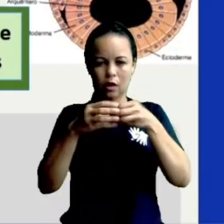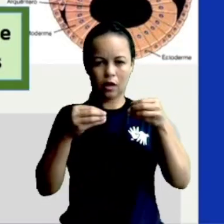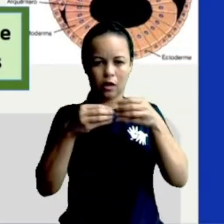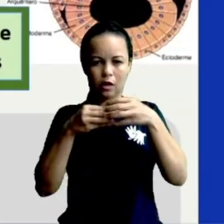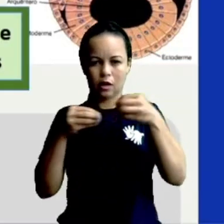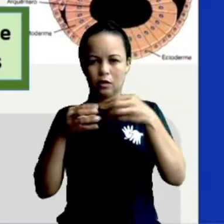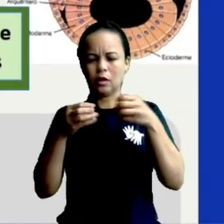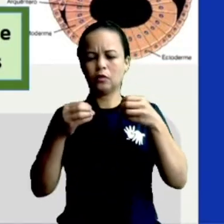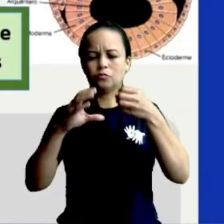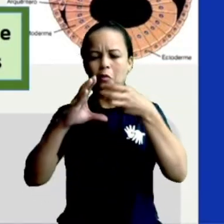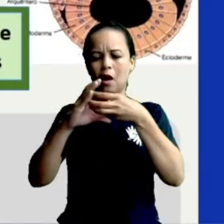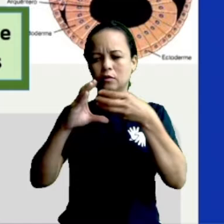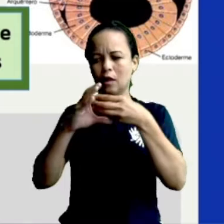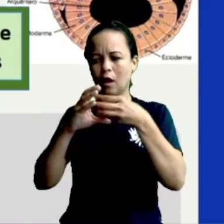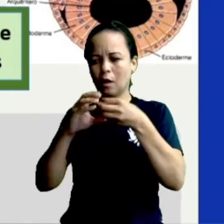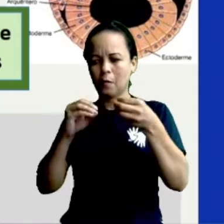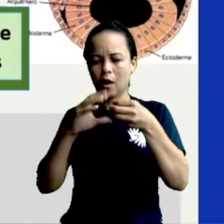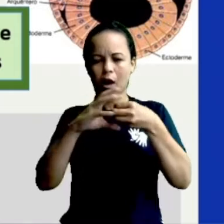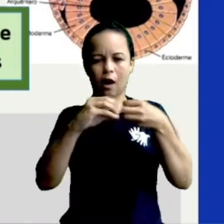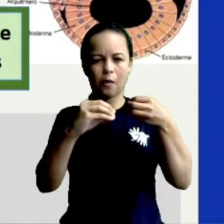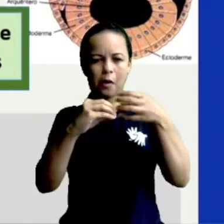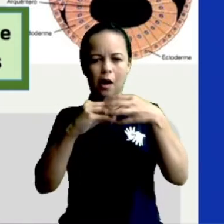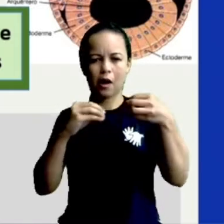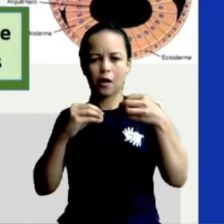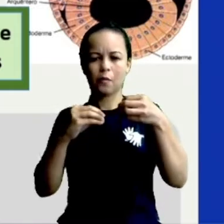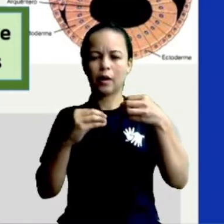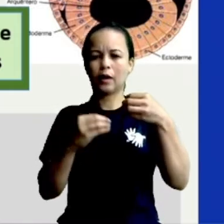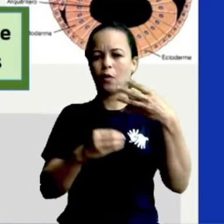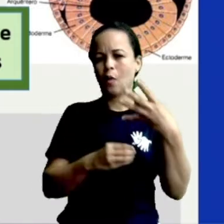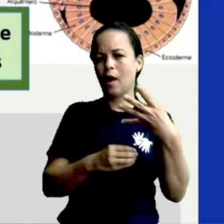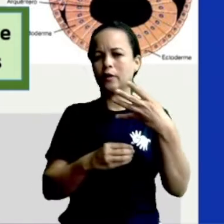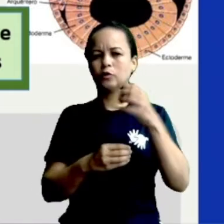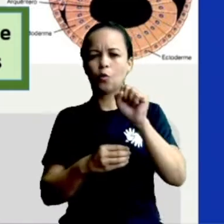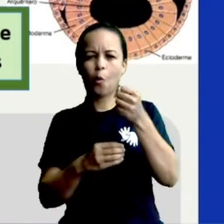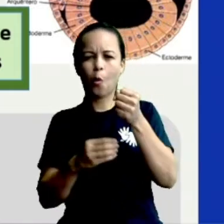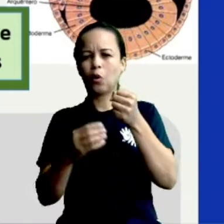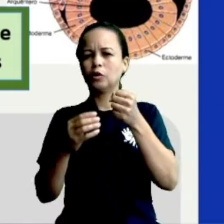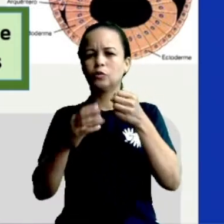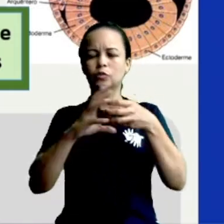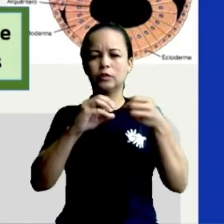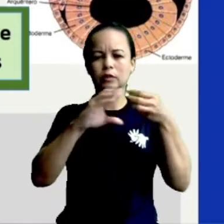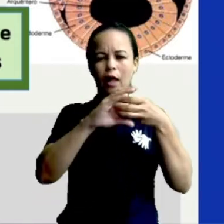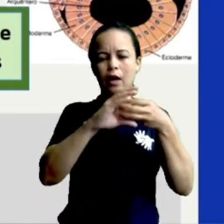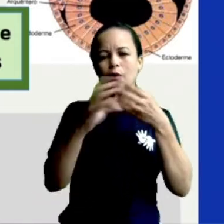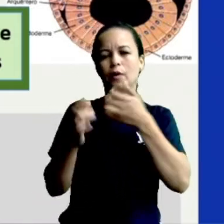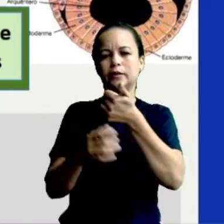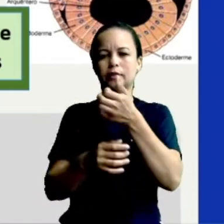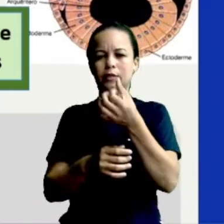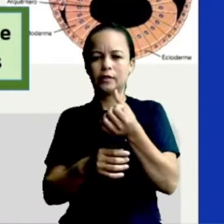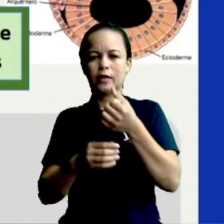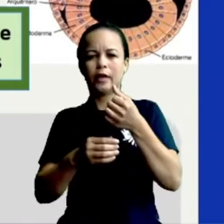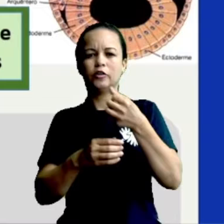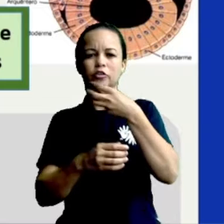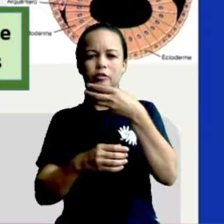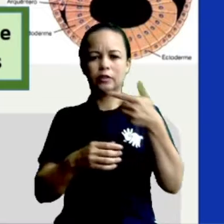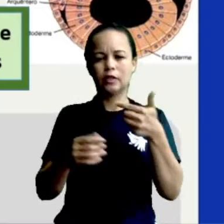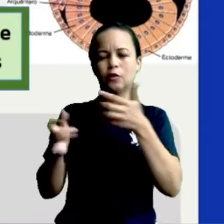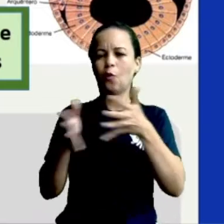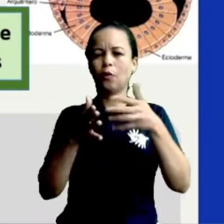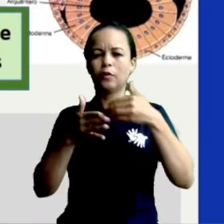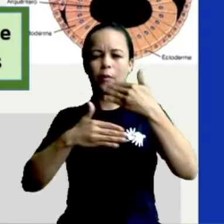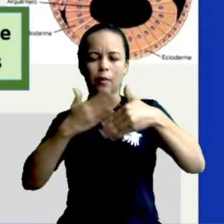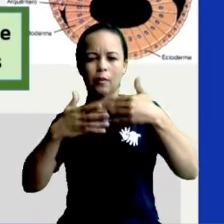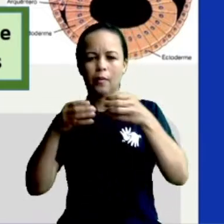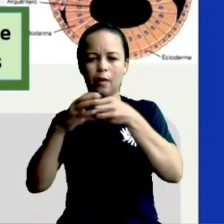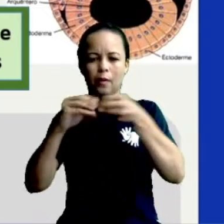célula passa para 2, para 4, para 8, para 16, 32 e assim por seguinte. Então aquele